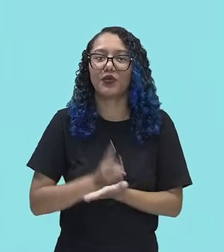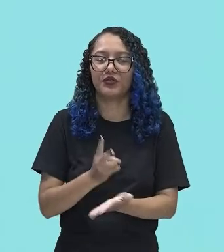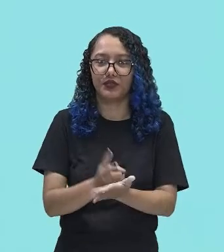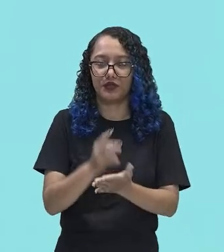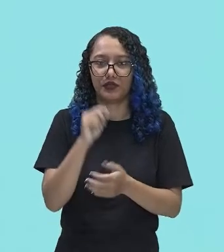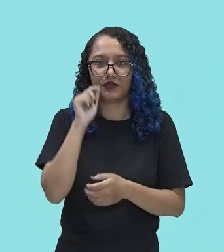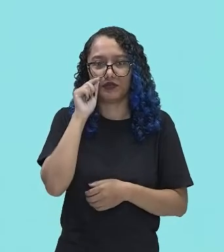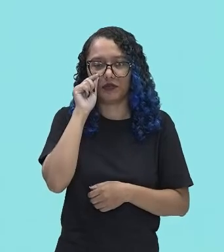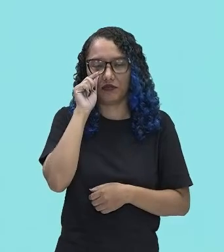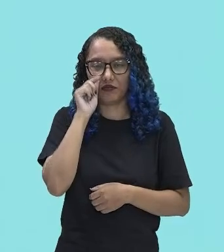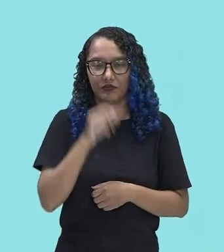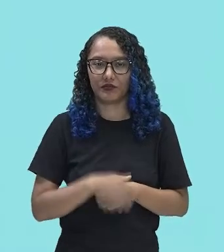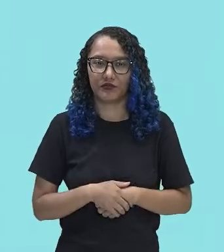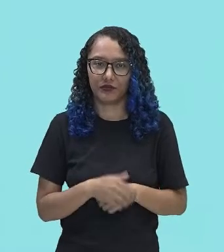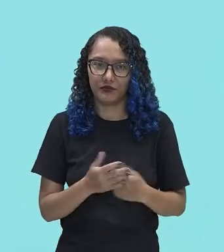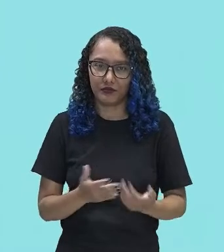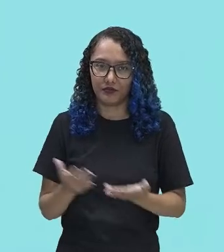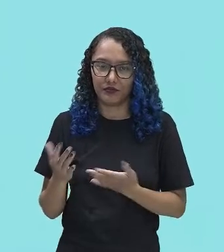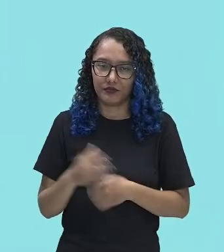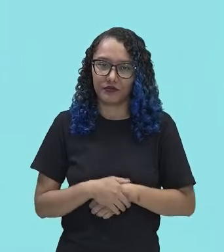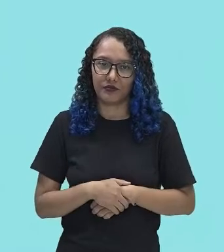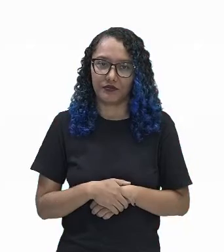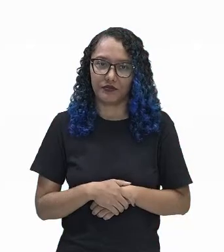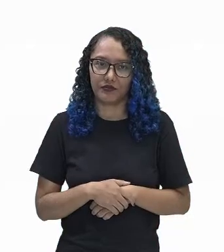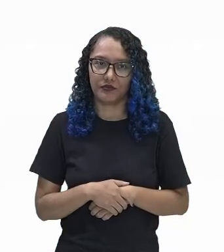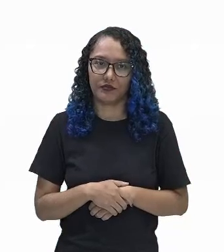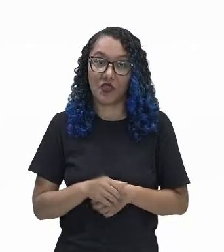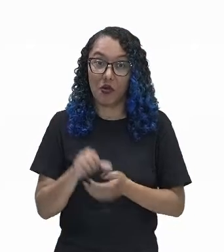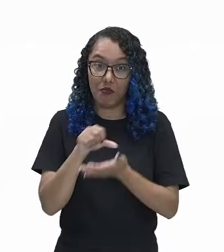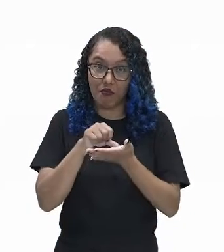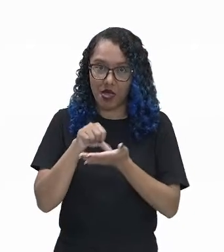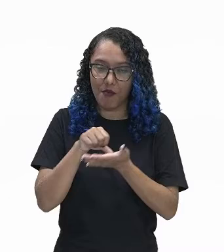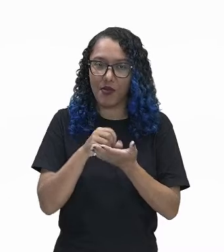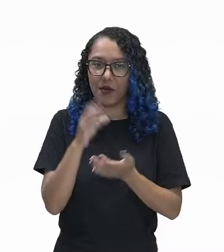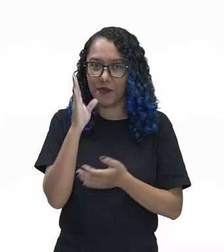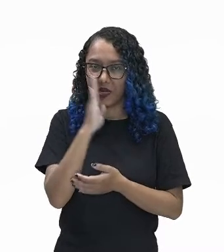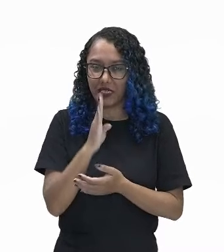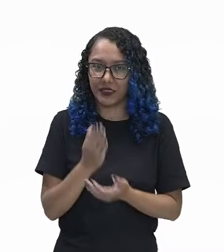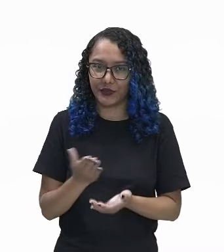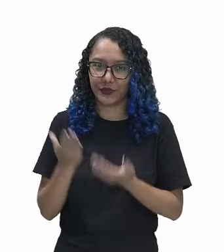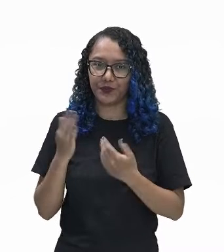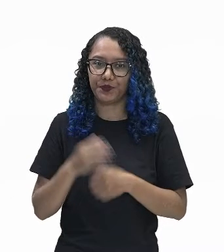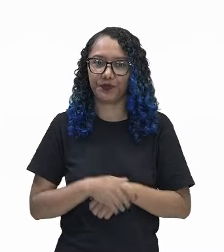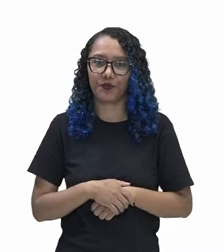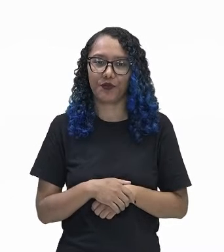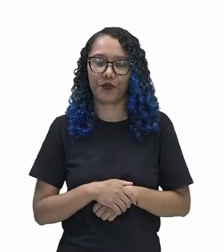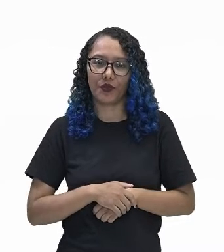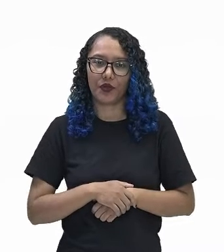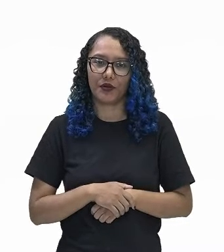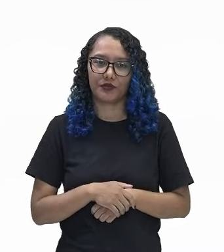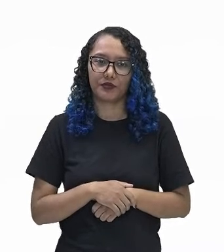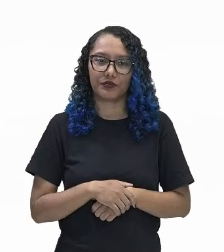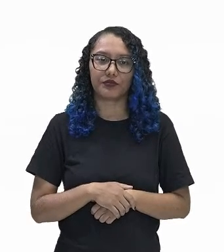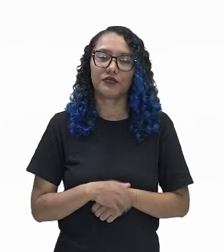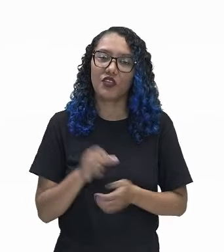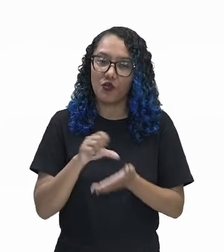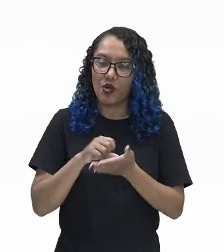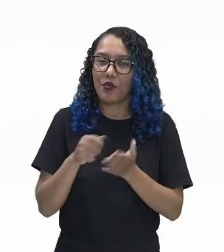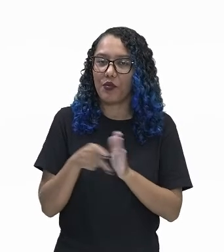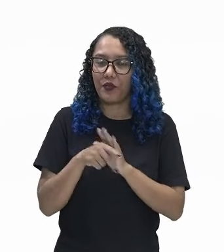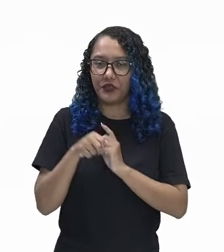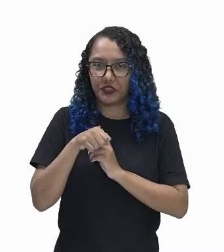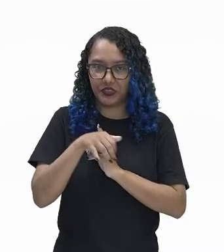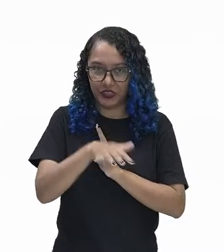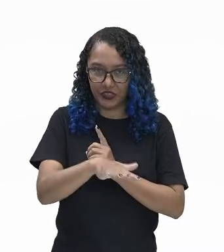o mapa do Brasil, vejam aí. Olha o mapa do Brasil aí através do mapa das